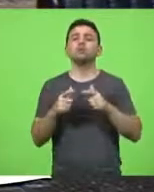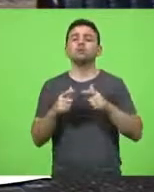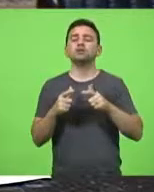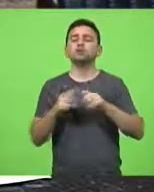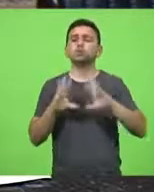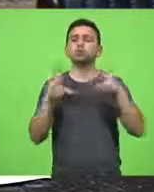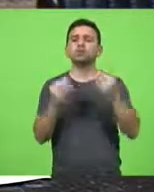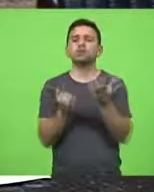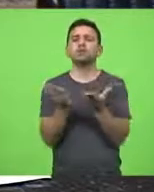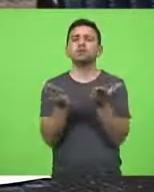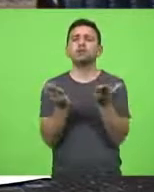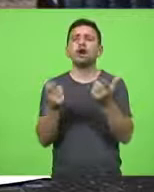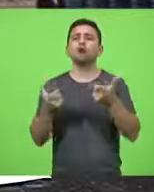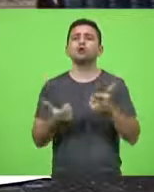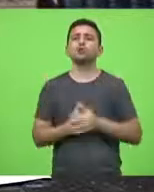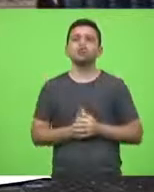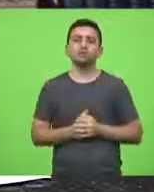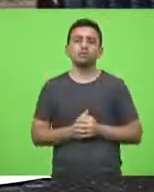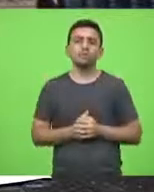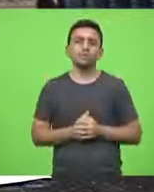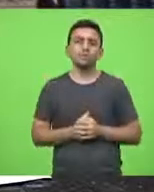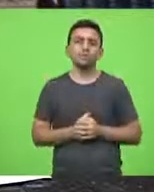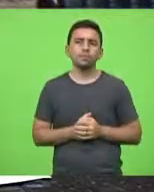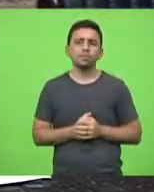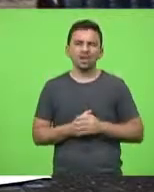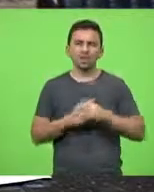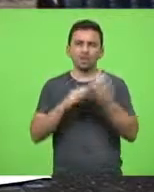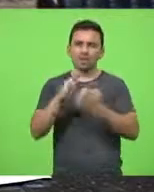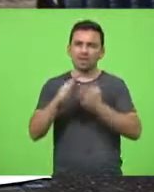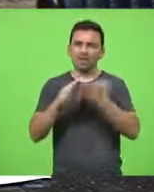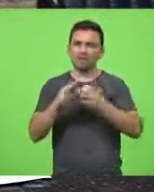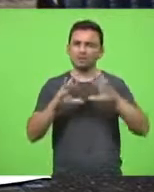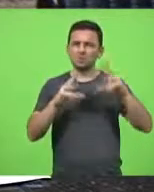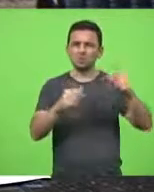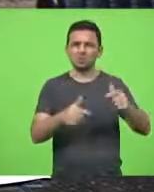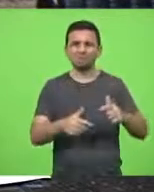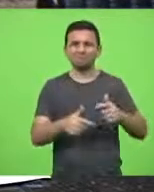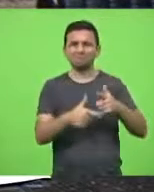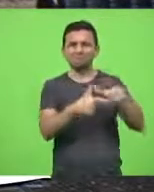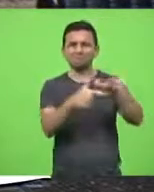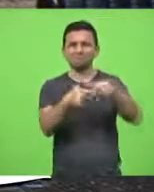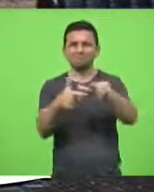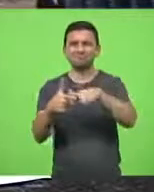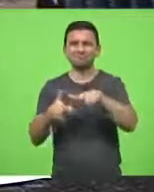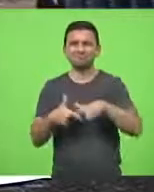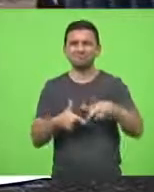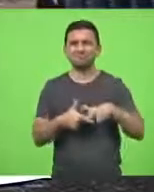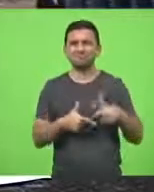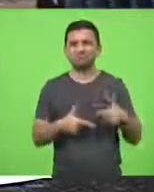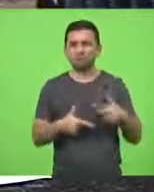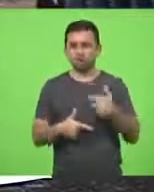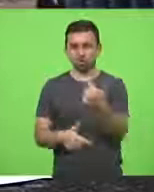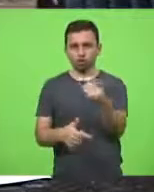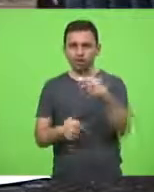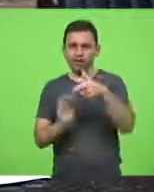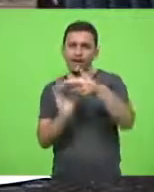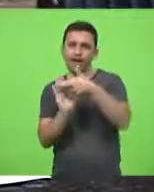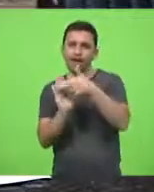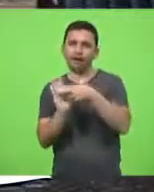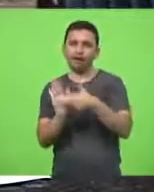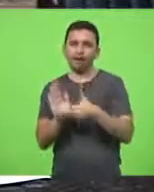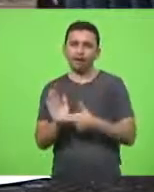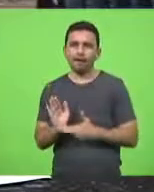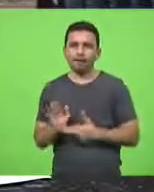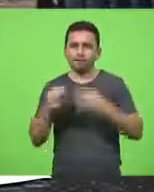licitações? As empresas que operam de forma precária. Elas não foram ali, não passaram por uma licitação para estar